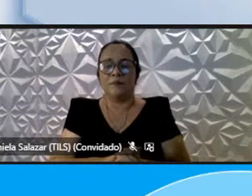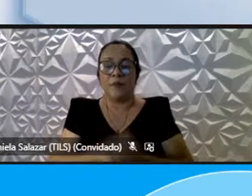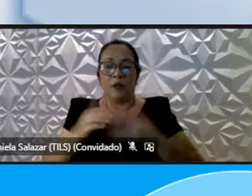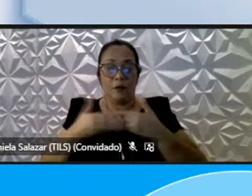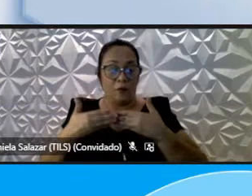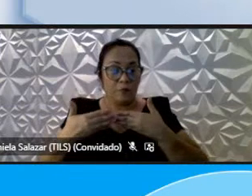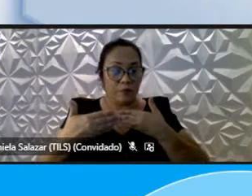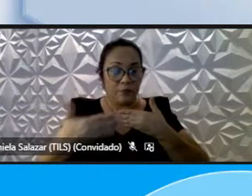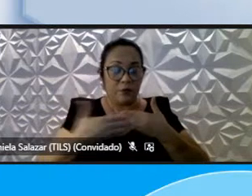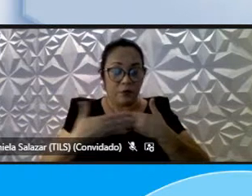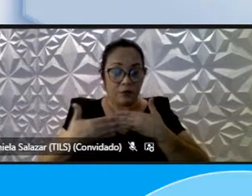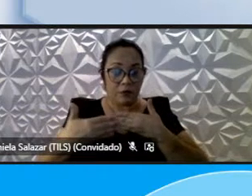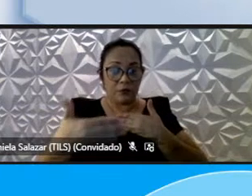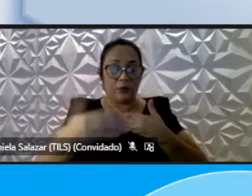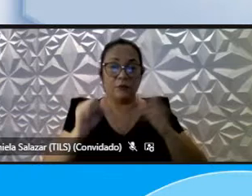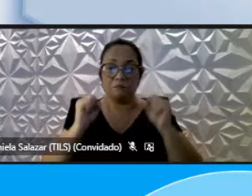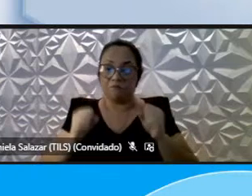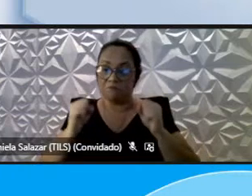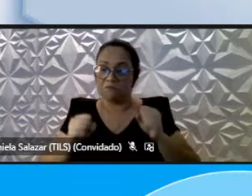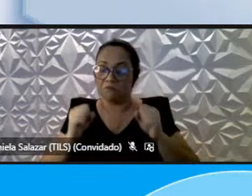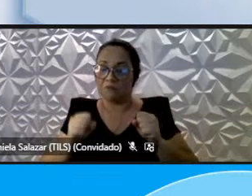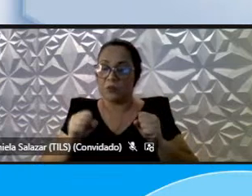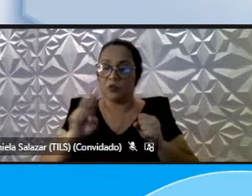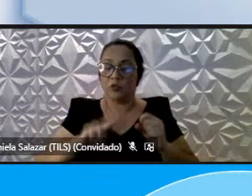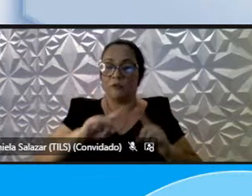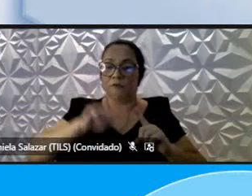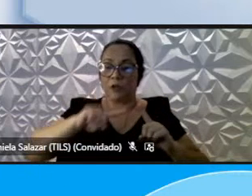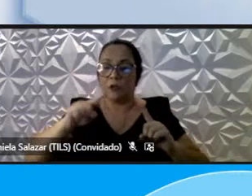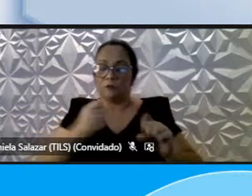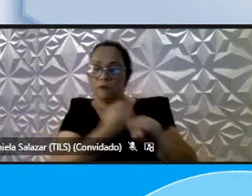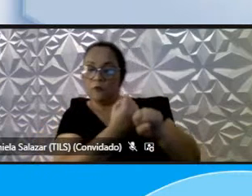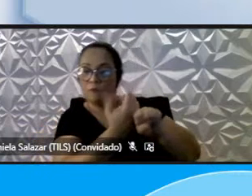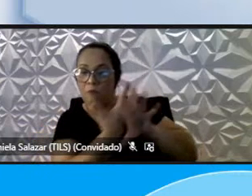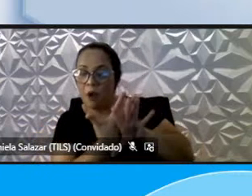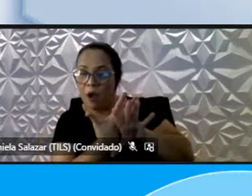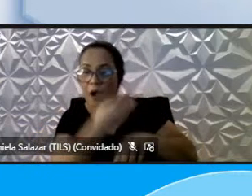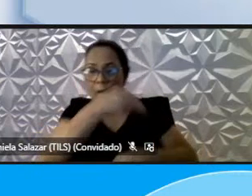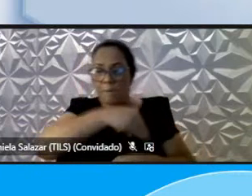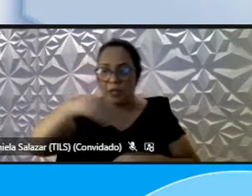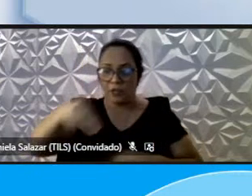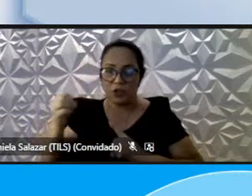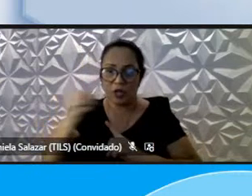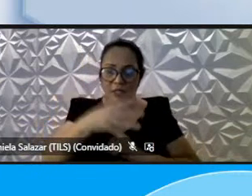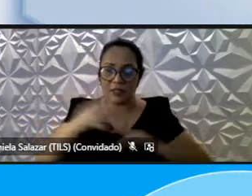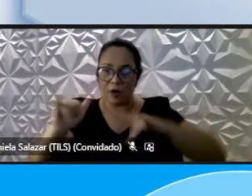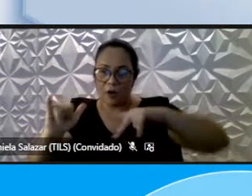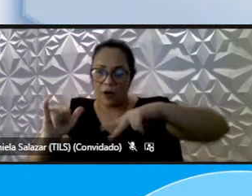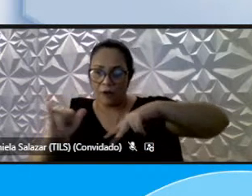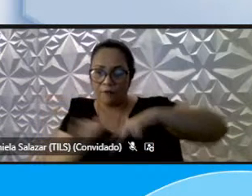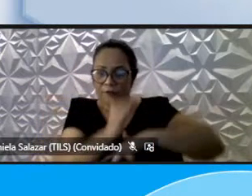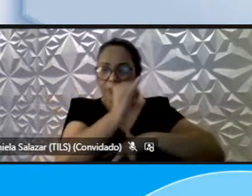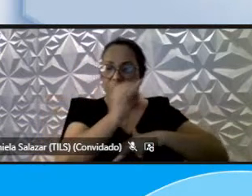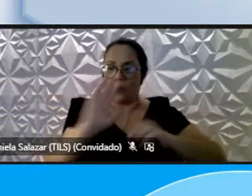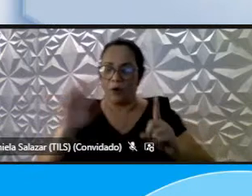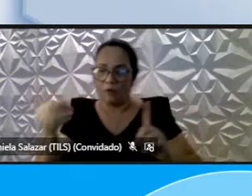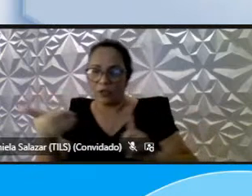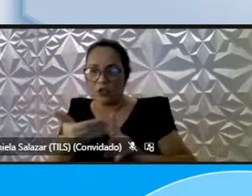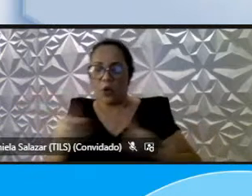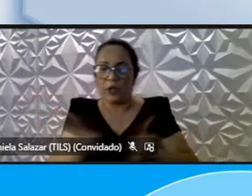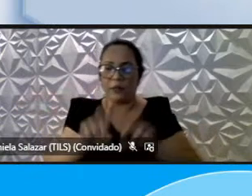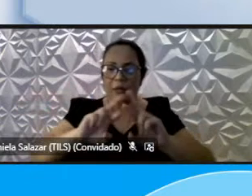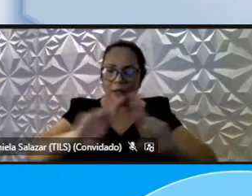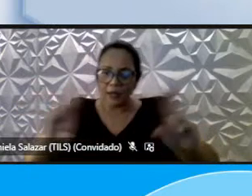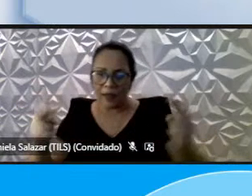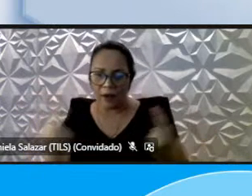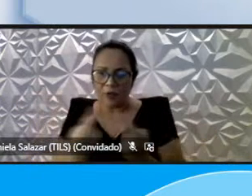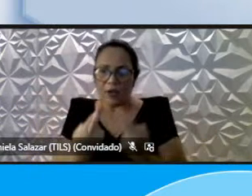Os processos podem utilizar uma variação de conferências, mediação vítima-ofensor e círculos restaurativos. And it's